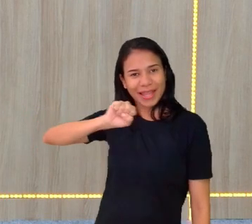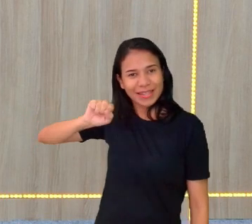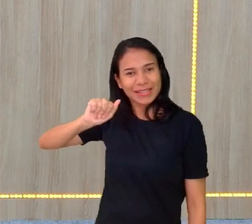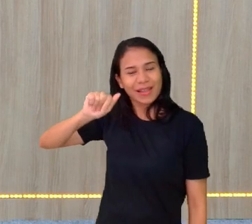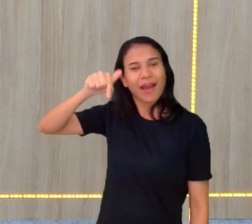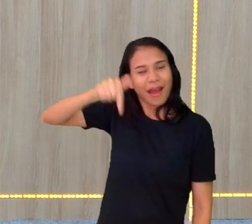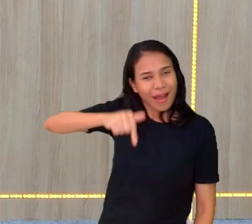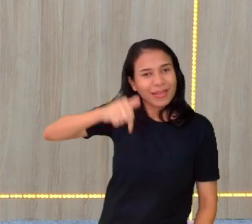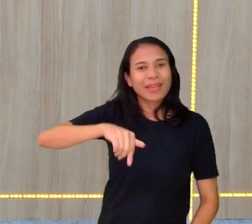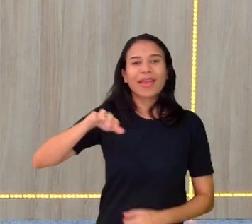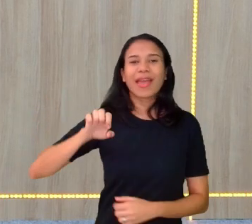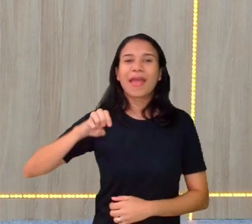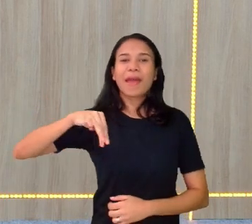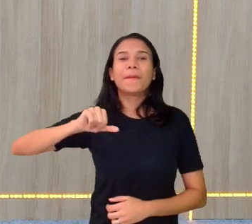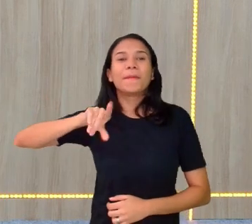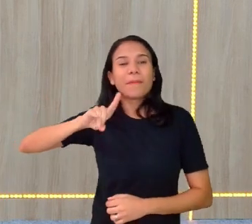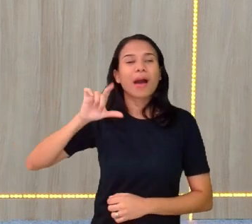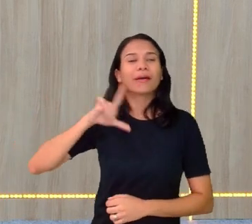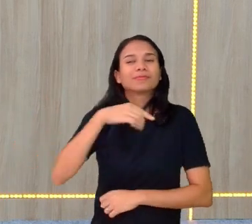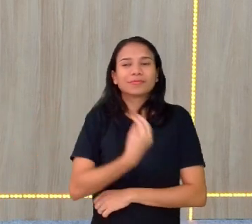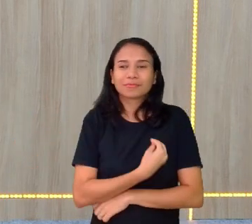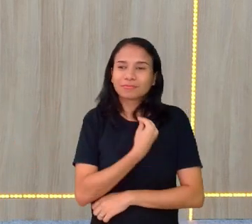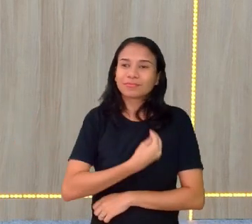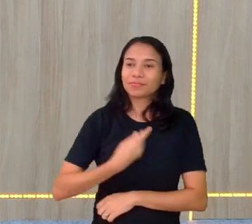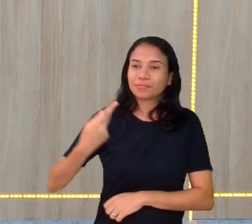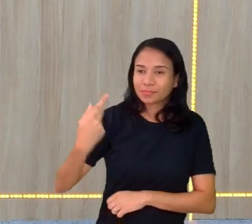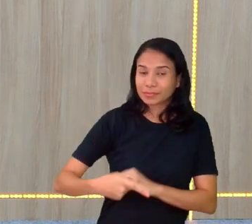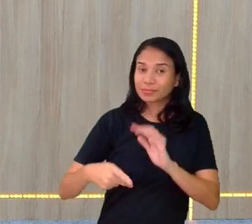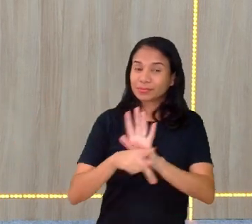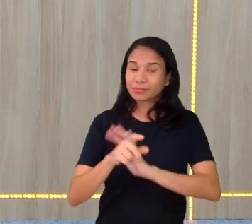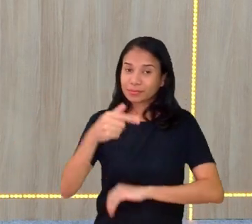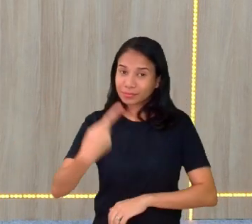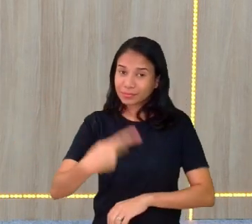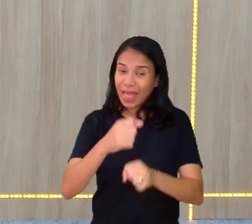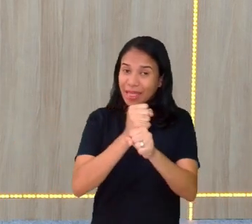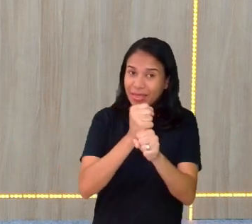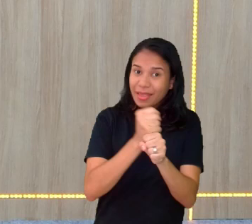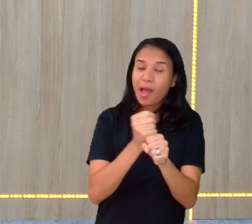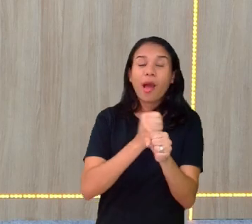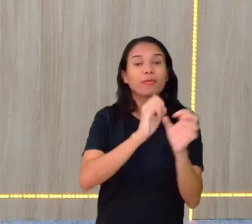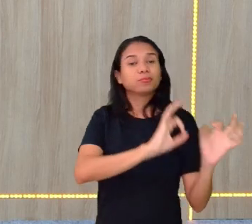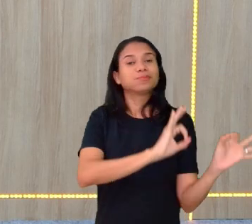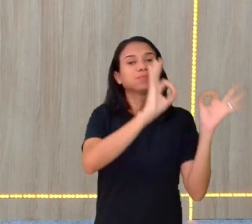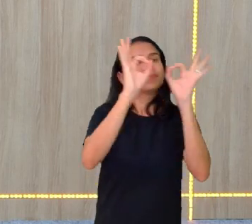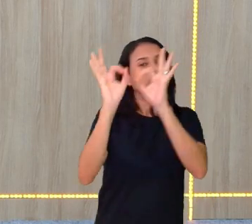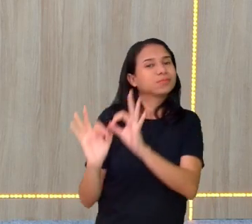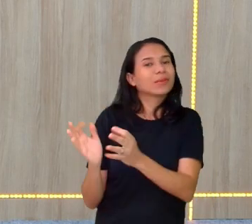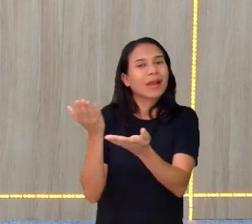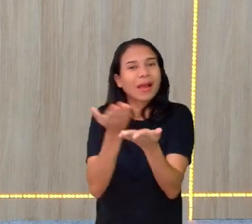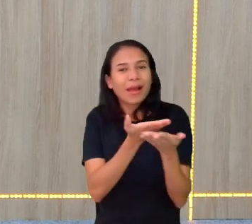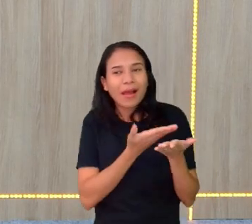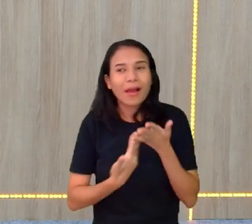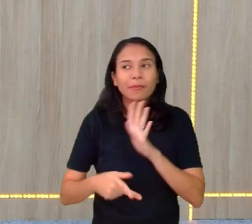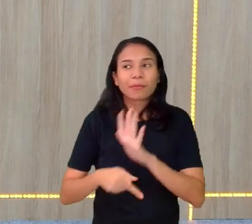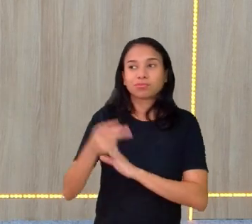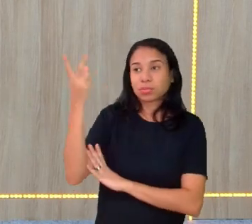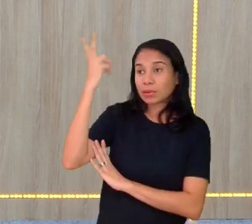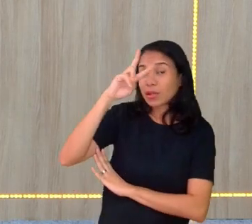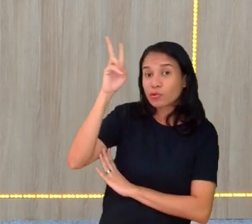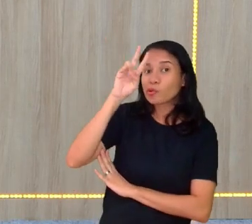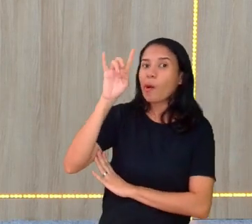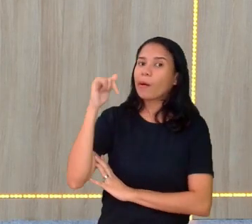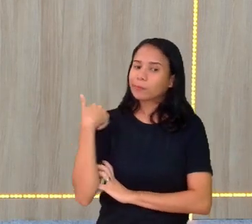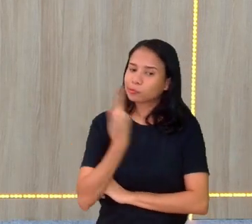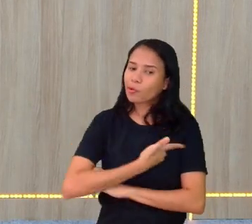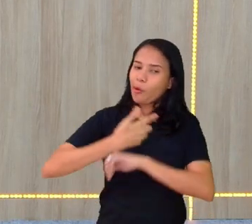Municipal para Aulas Digitais, e estaremos aqui nesse ano, né, acompanhando aí as aulas de história, né?